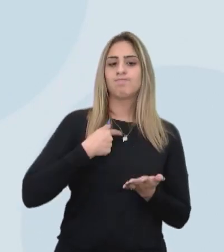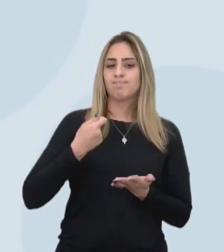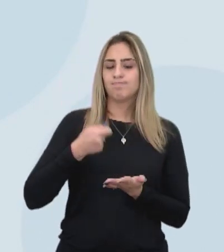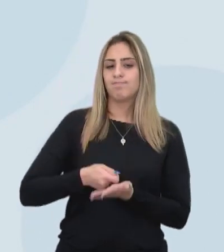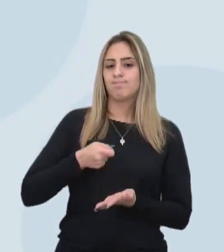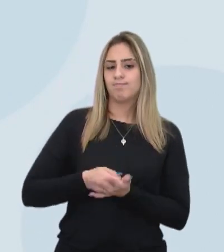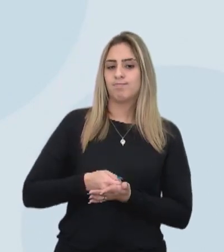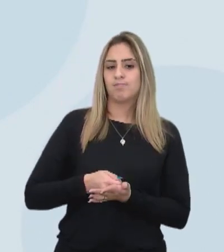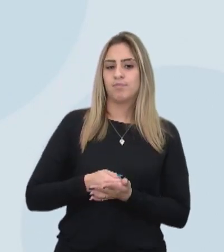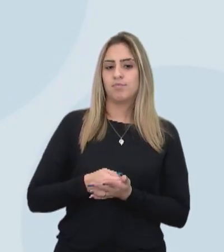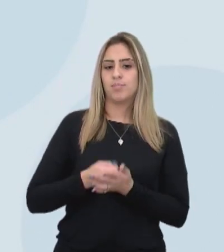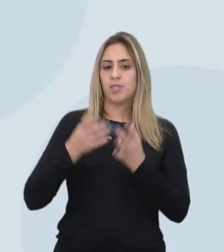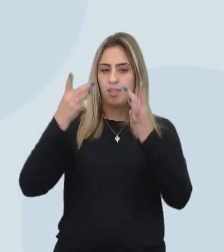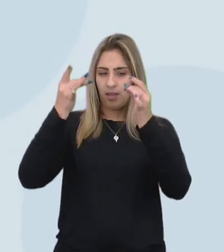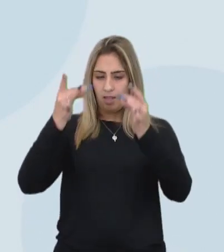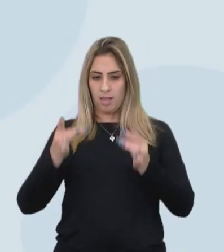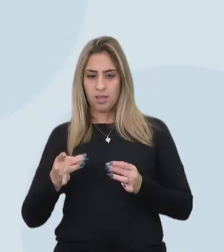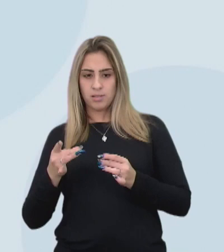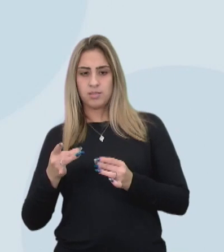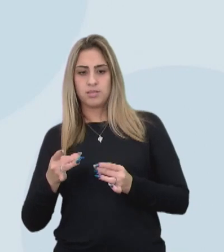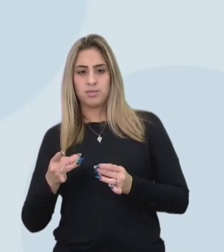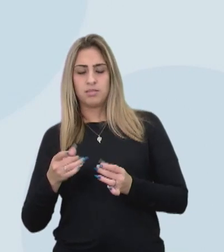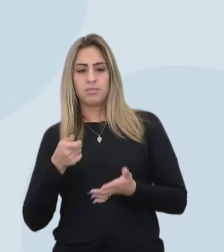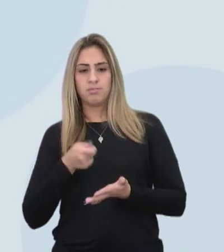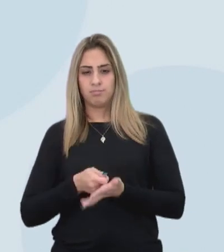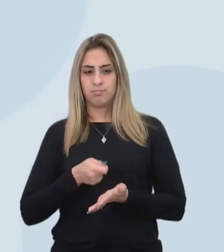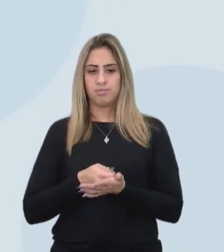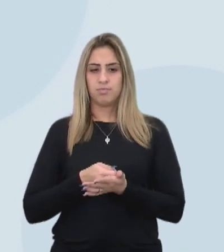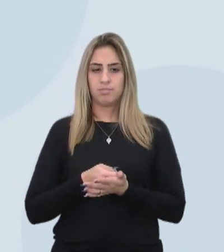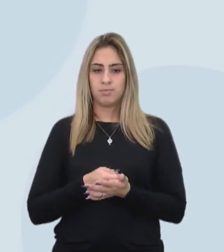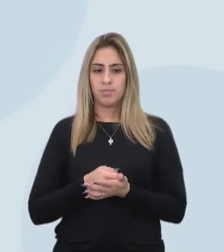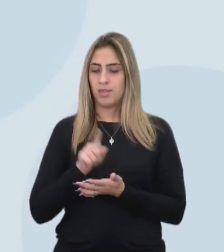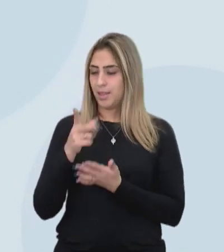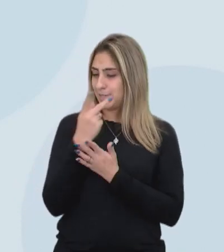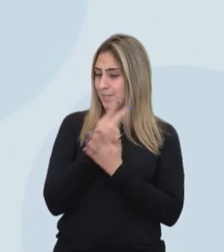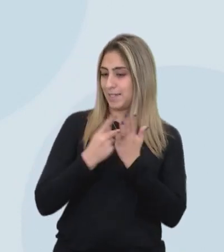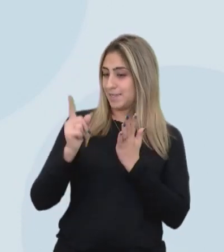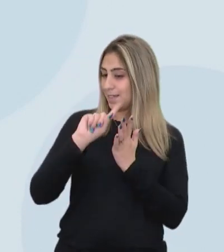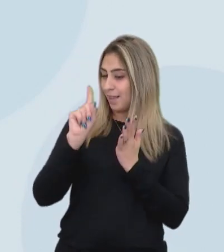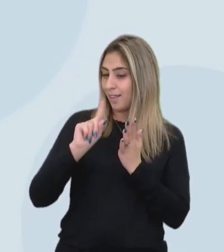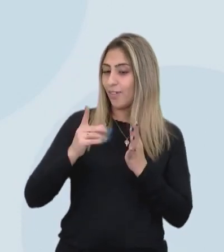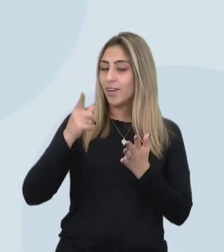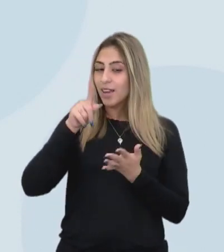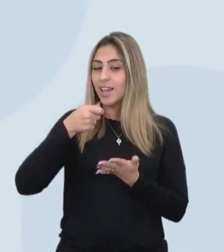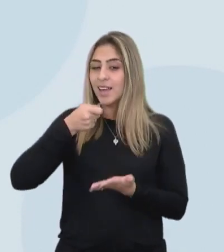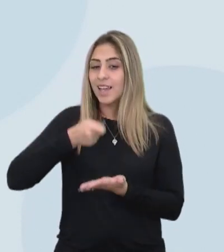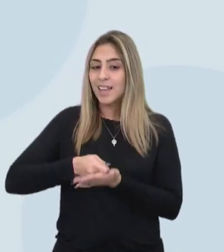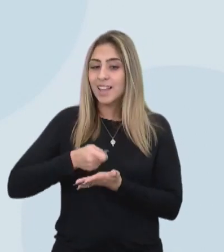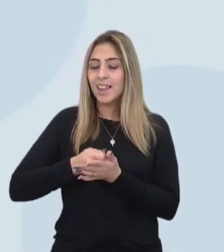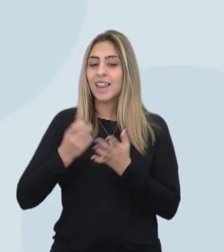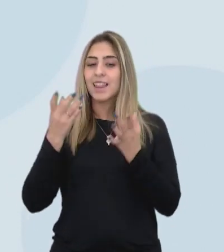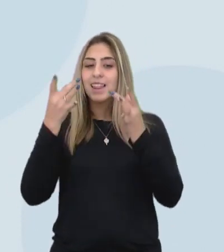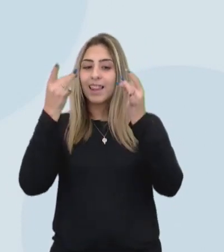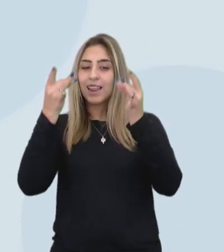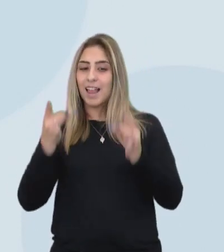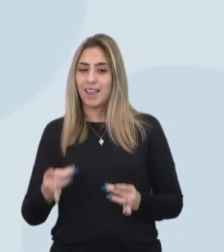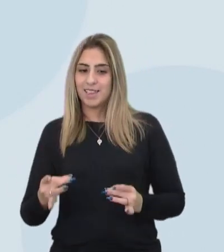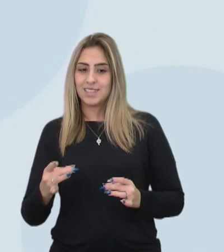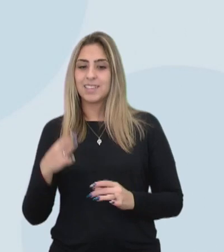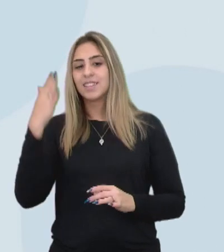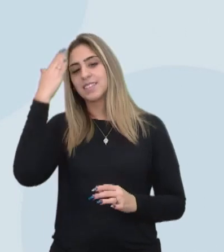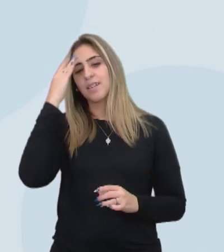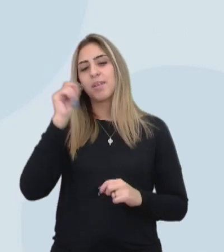exigente, detalhista e exigente. Desenhista não, professor, detalhista. Detalhe, né? O olhar minucioso ali.